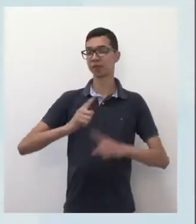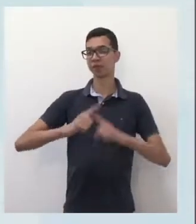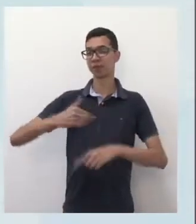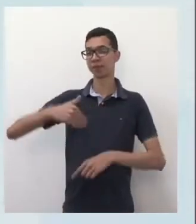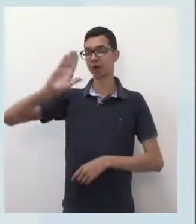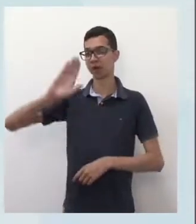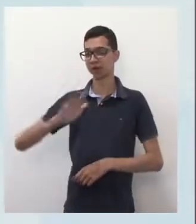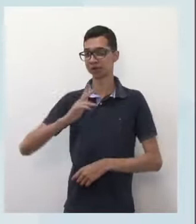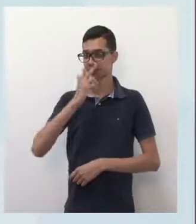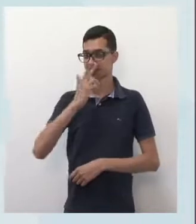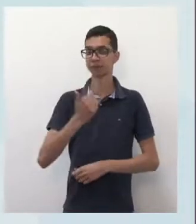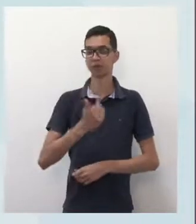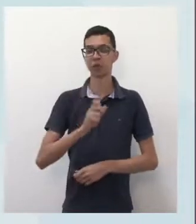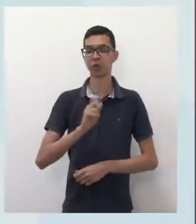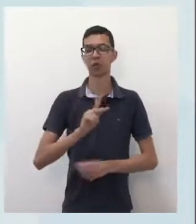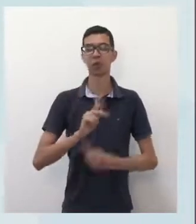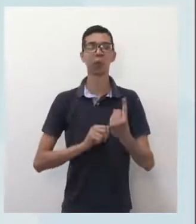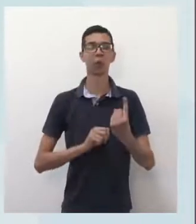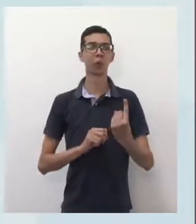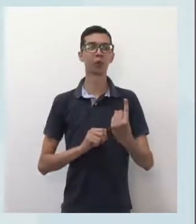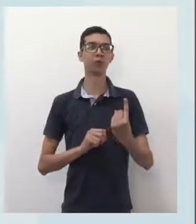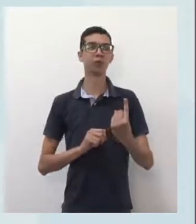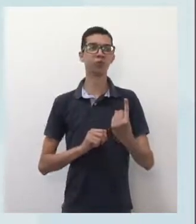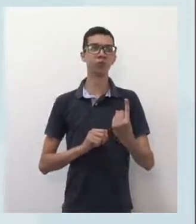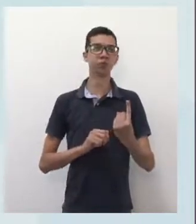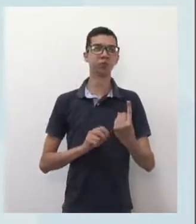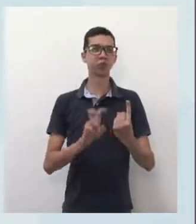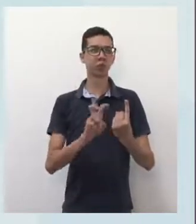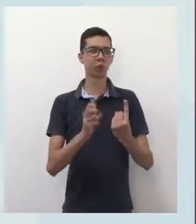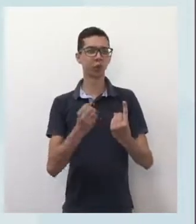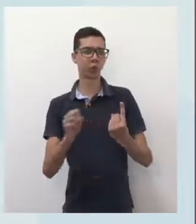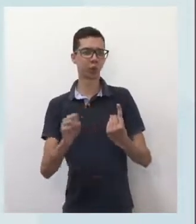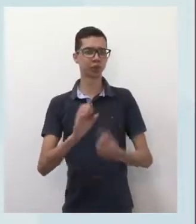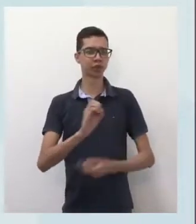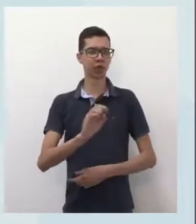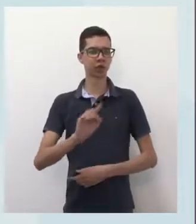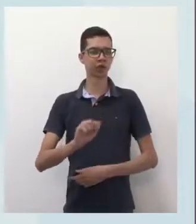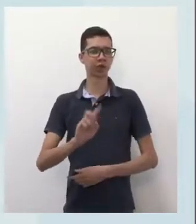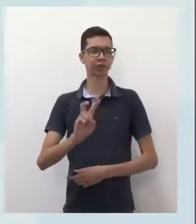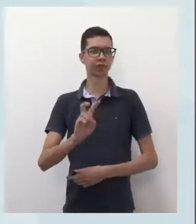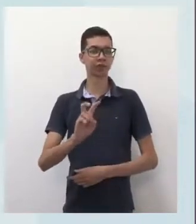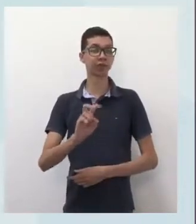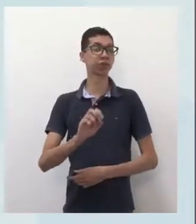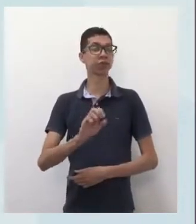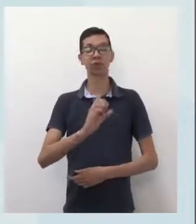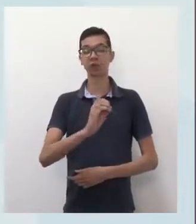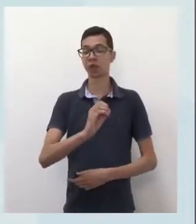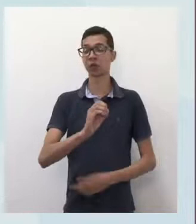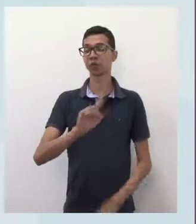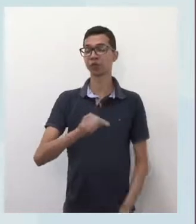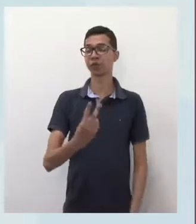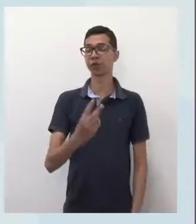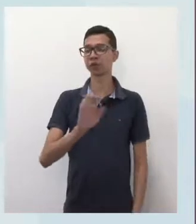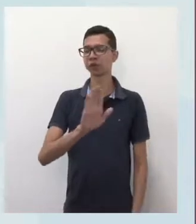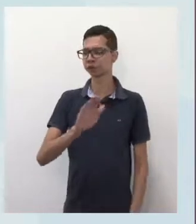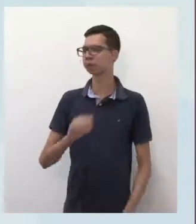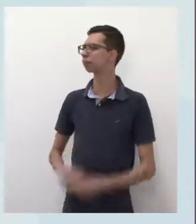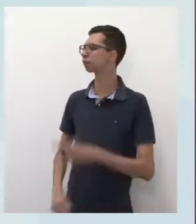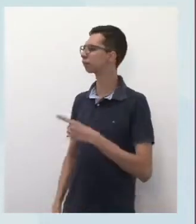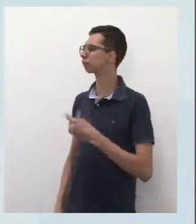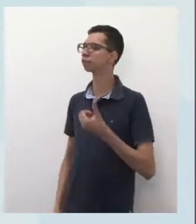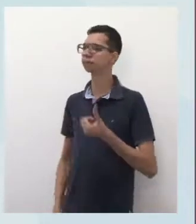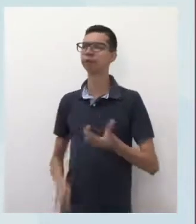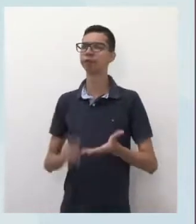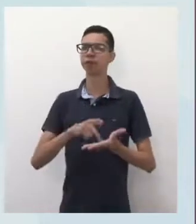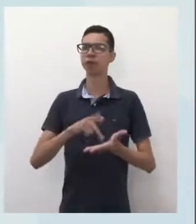para 1,58. Né? 1,50 já dá 6 vezes, né? Sim, é isso aí mesmo, Ed.